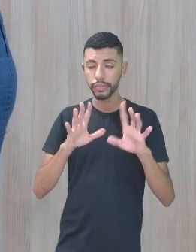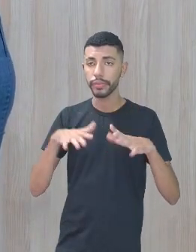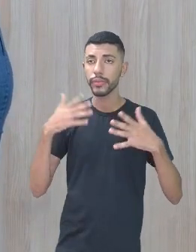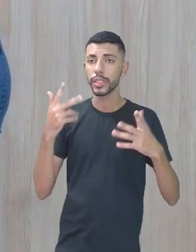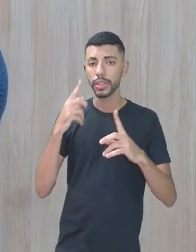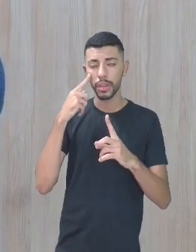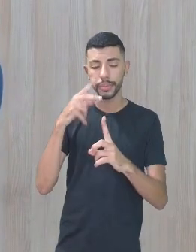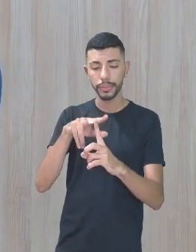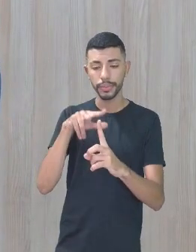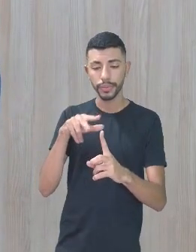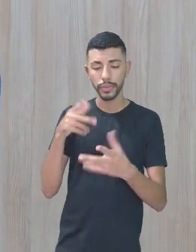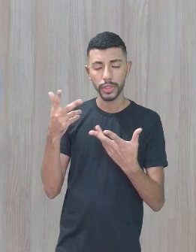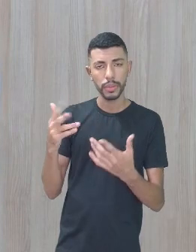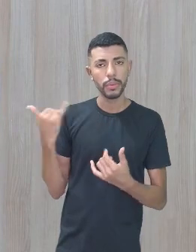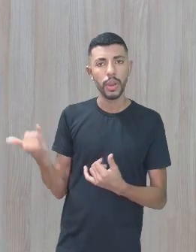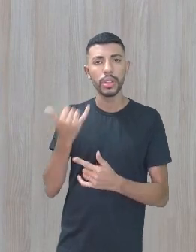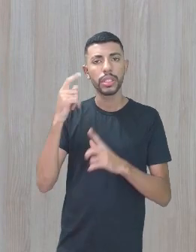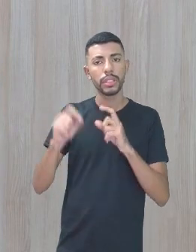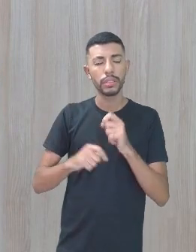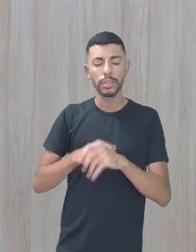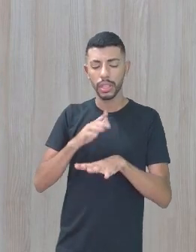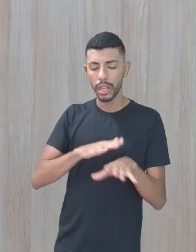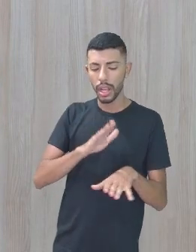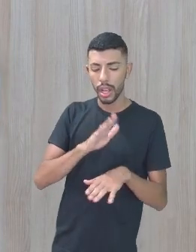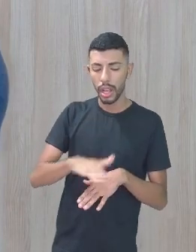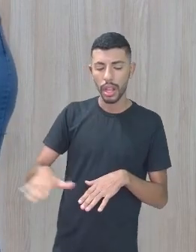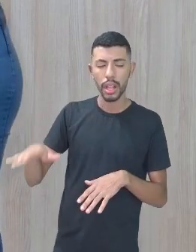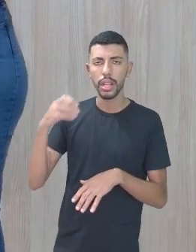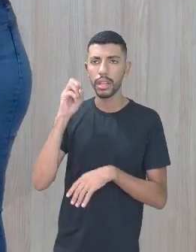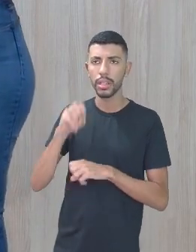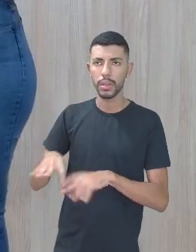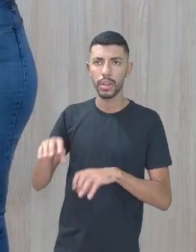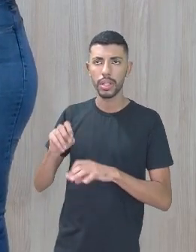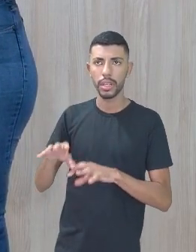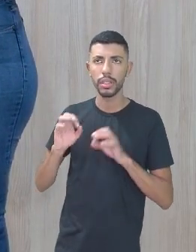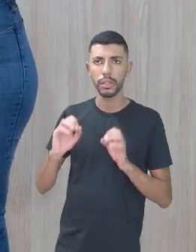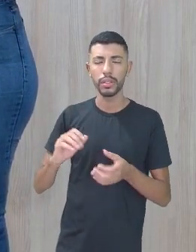para a educação infantil, né? E para o estudante que tem deficiência.